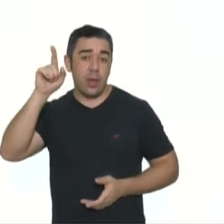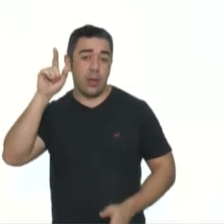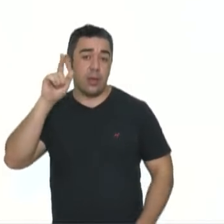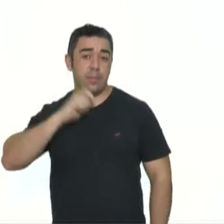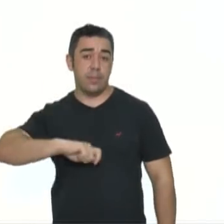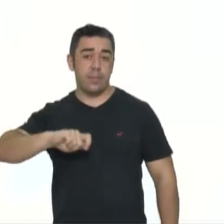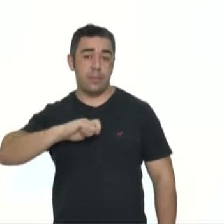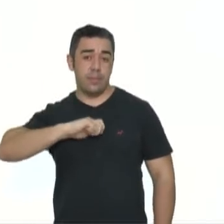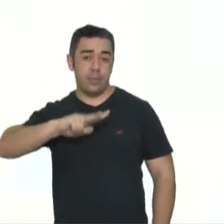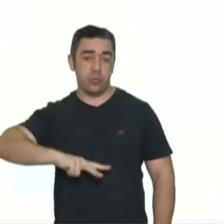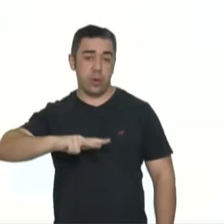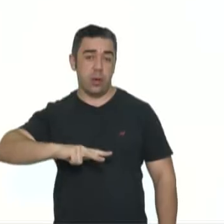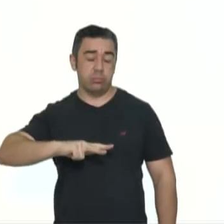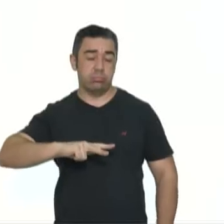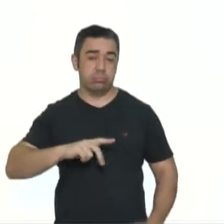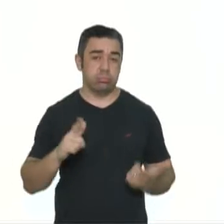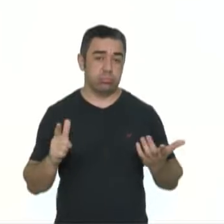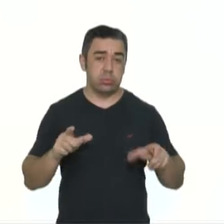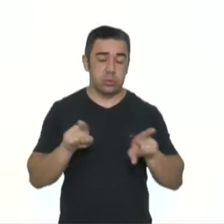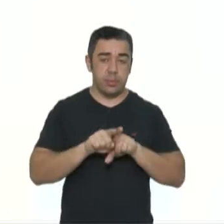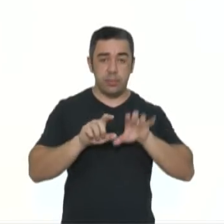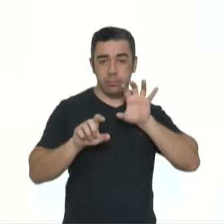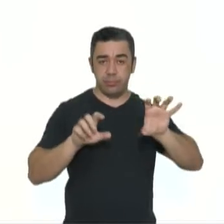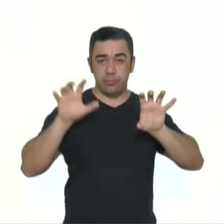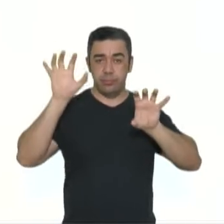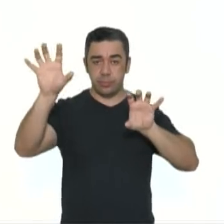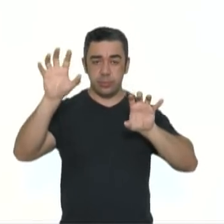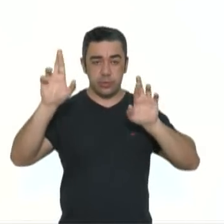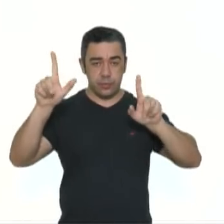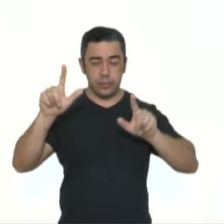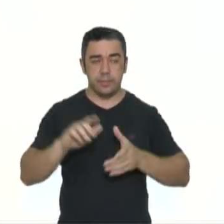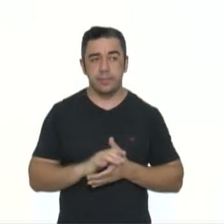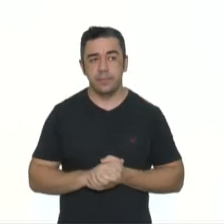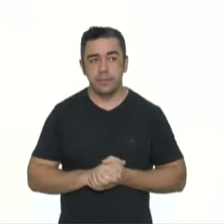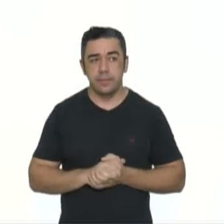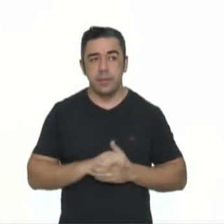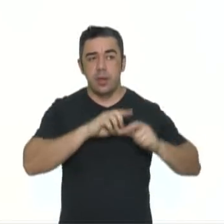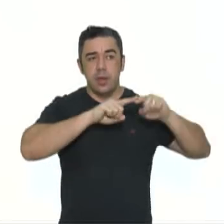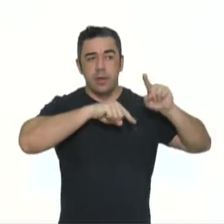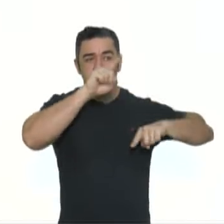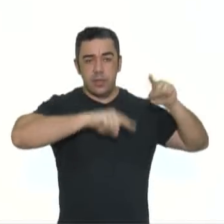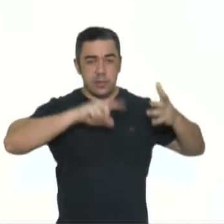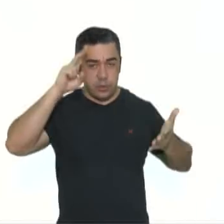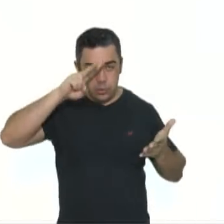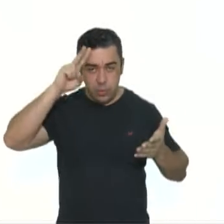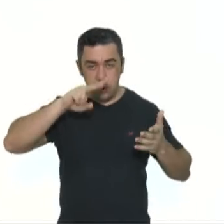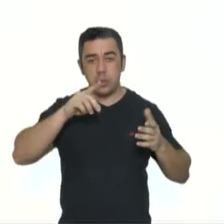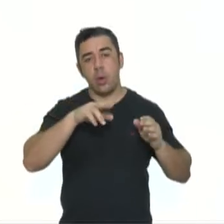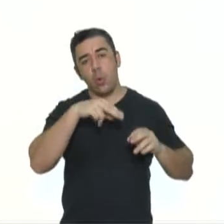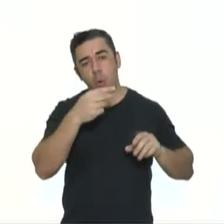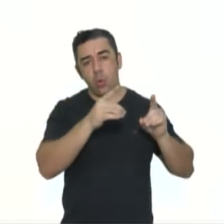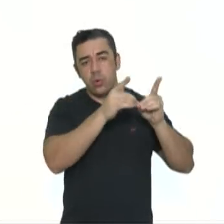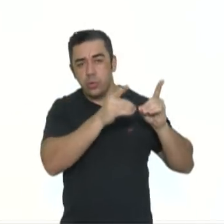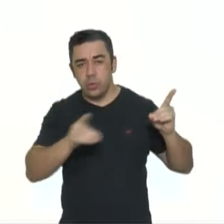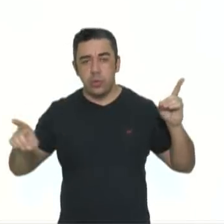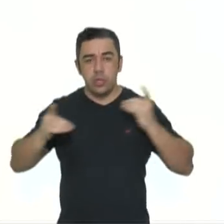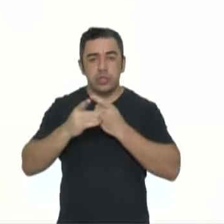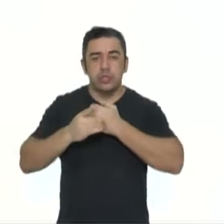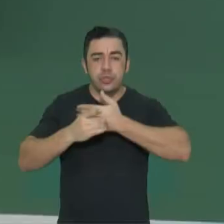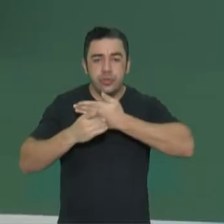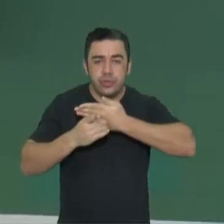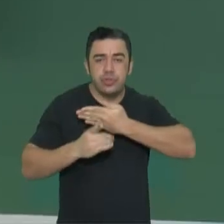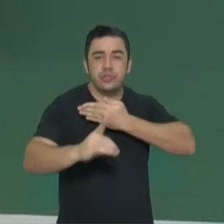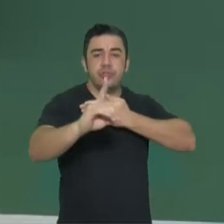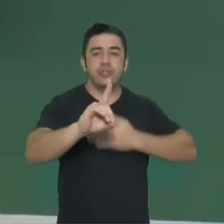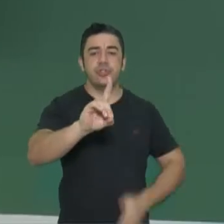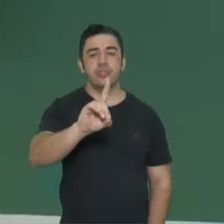de Portugal, regionalismos, né? Variação histórica ou diacrônica, cronos quer dizer